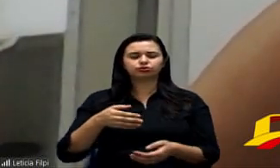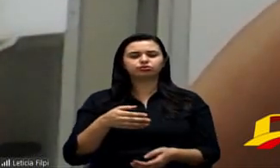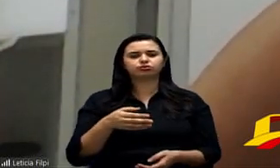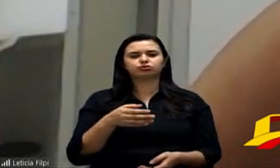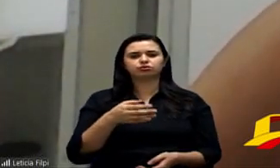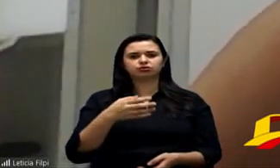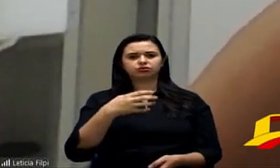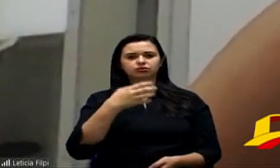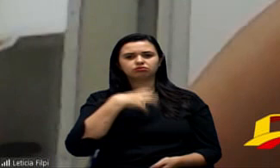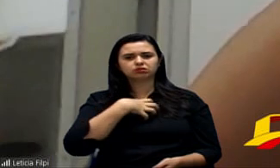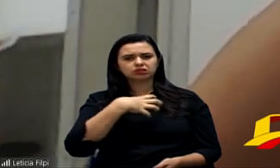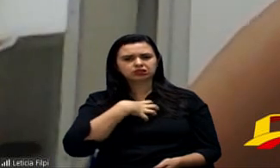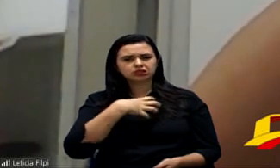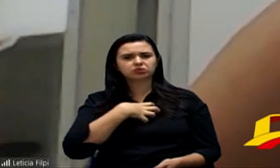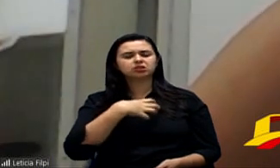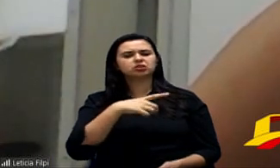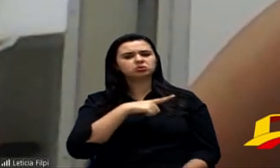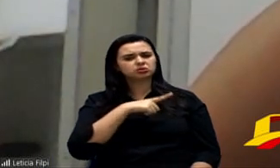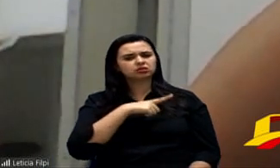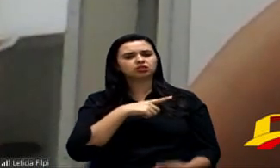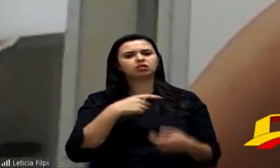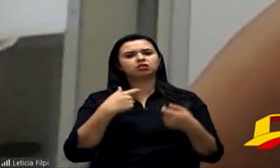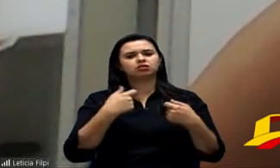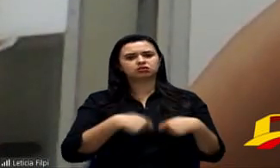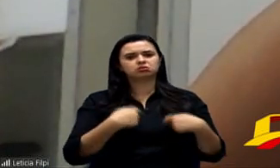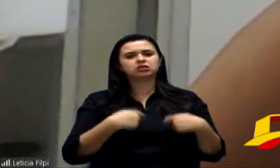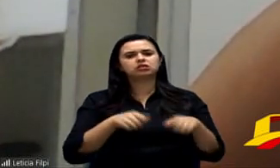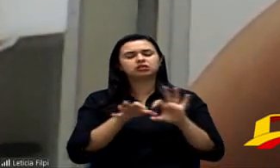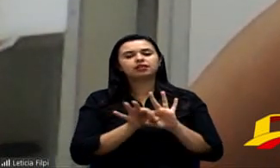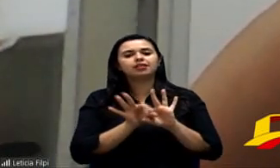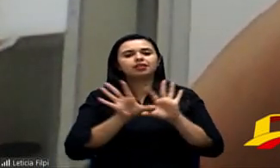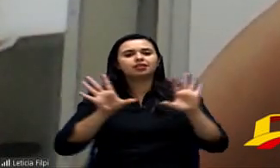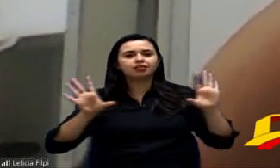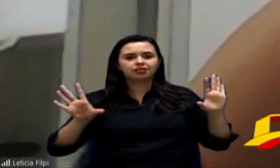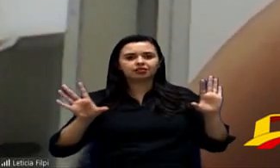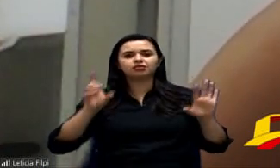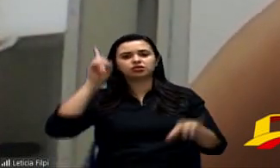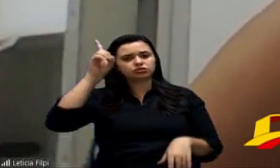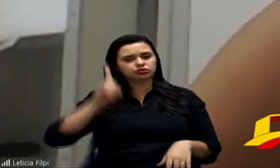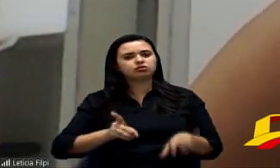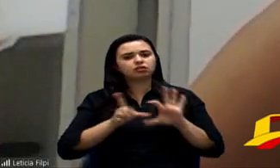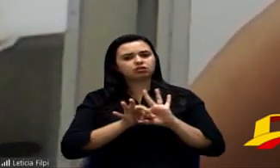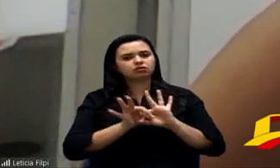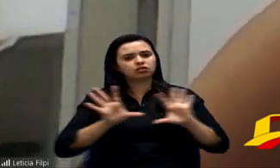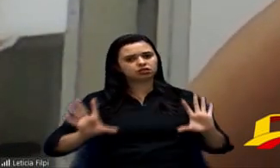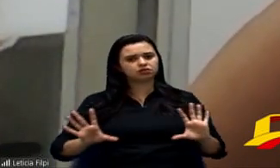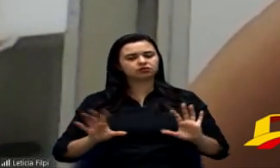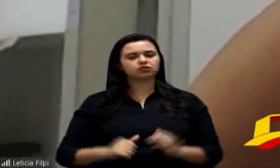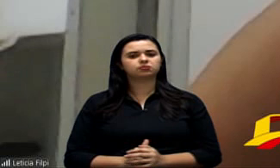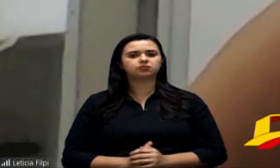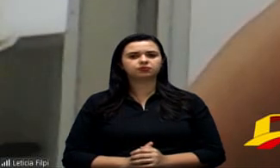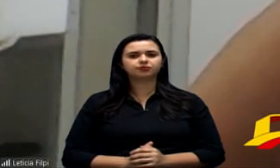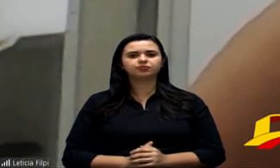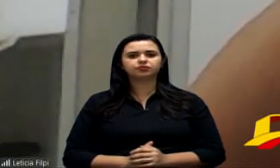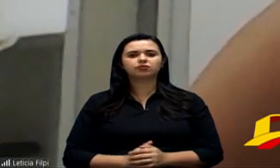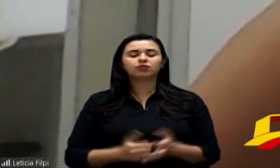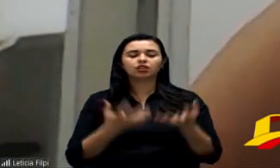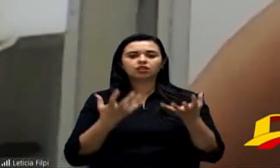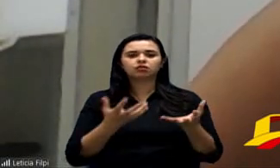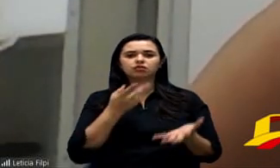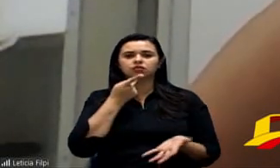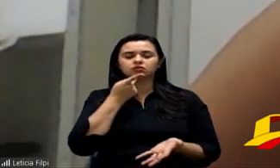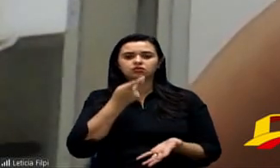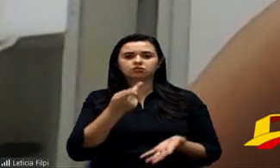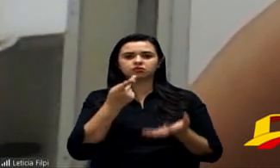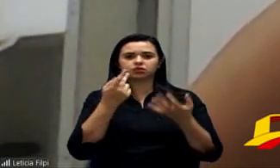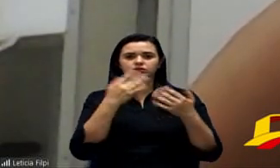e existência própria merece a liberdade, tem direito à liberdade. Então, eu quero colocar aqui para todos os presentes